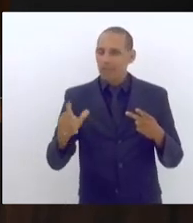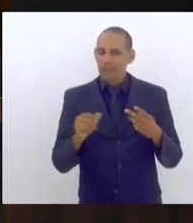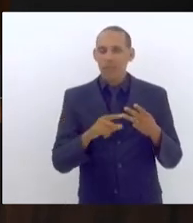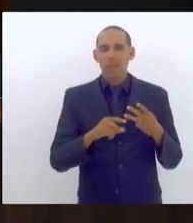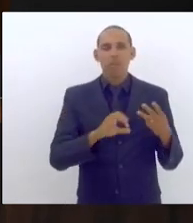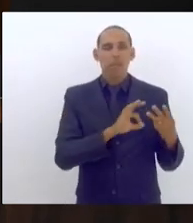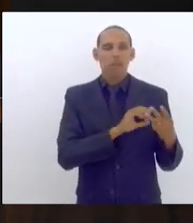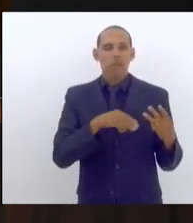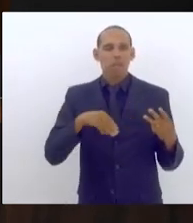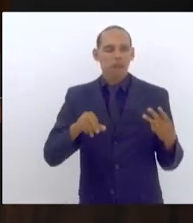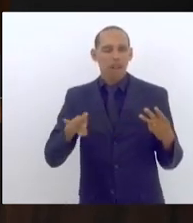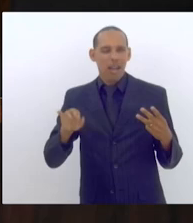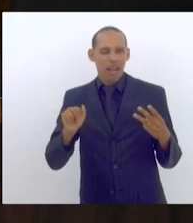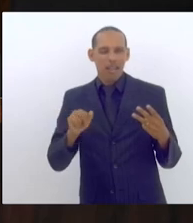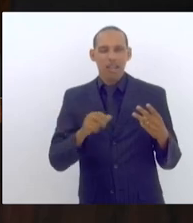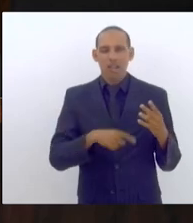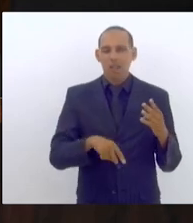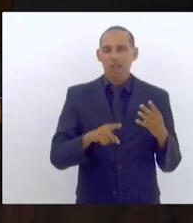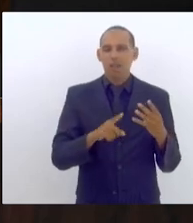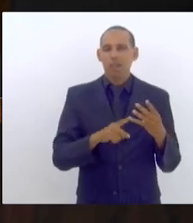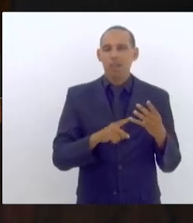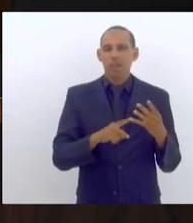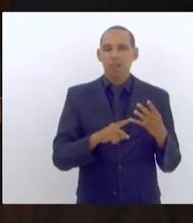Rocha, deputado